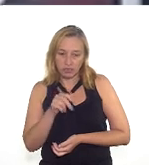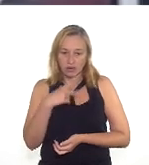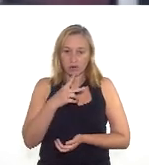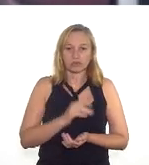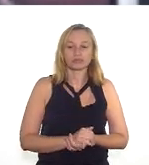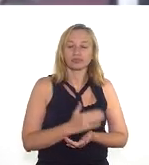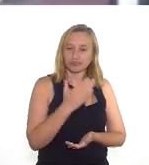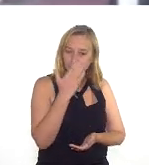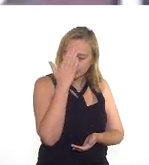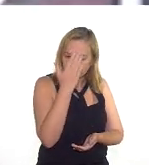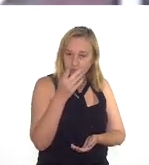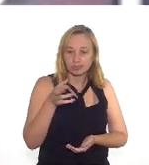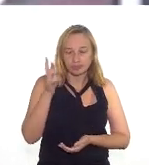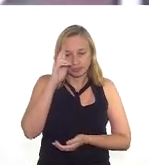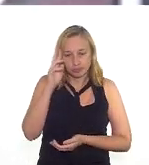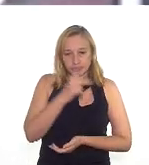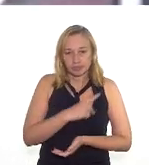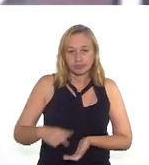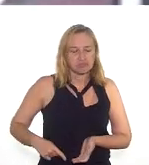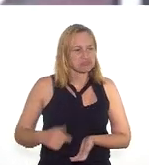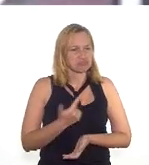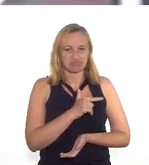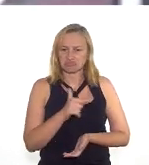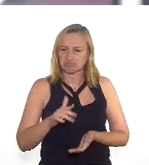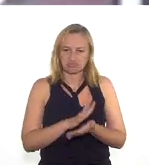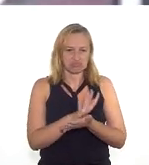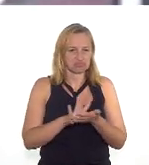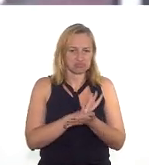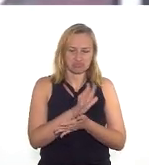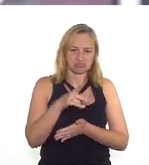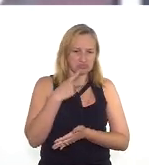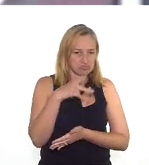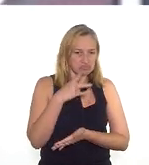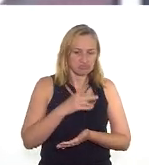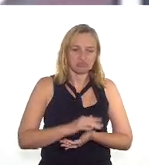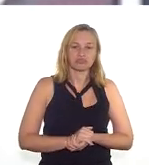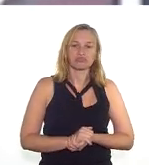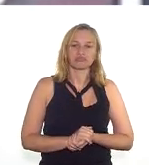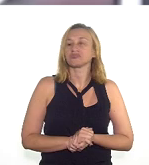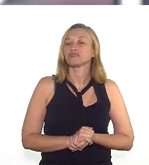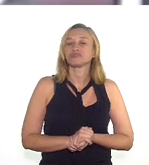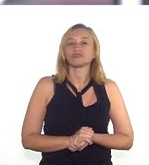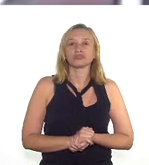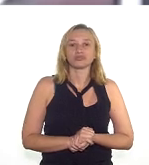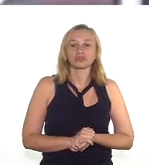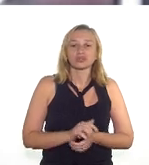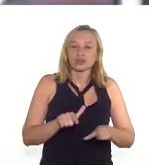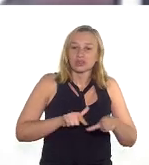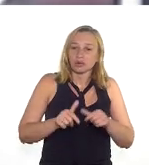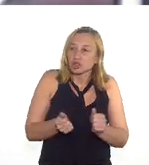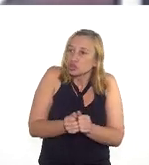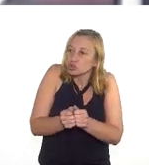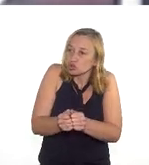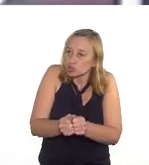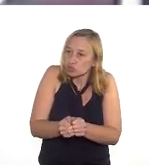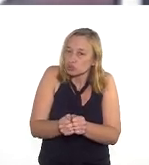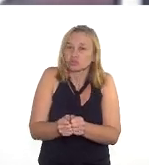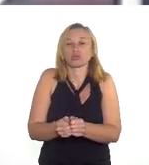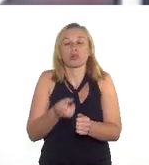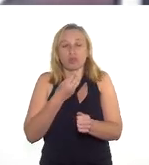Agradeço, presidente. Não tenho a acrescentar, nós estamos trabalhando juntos há algum